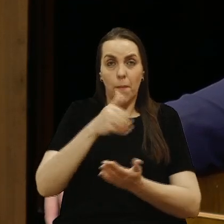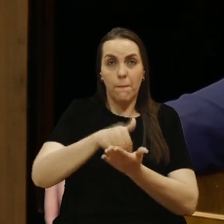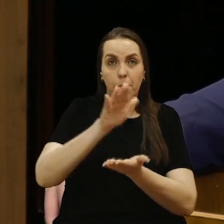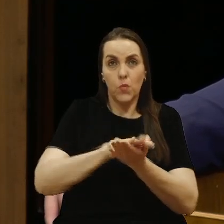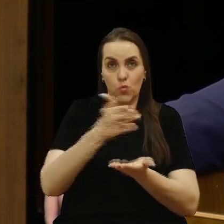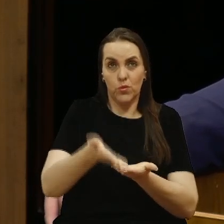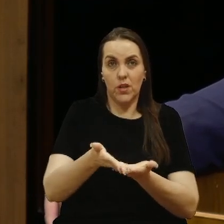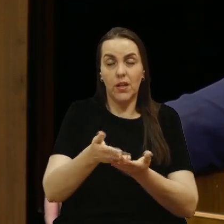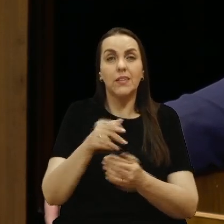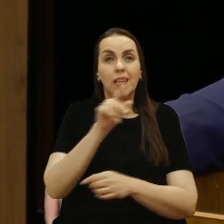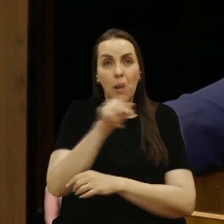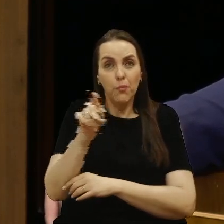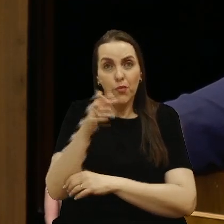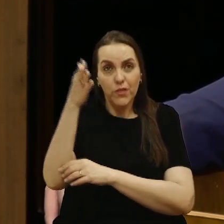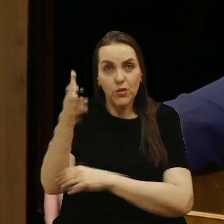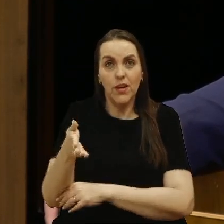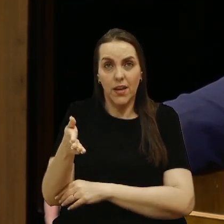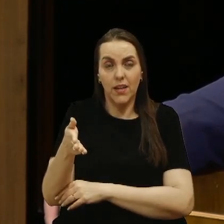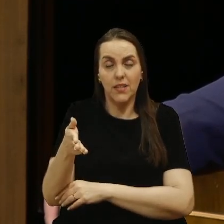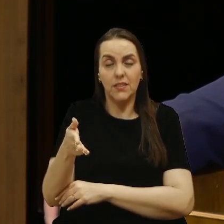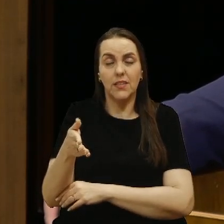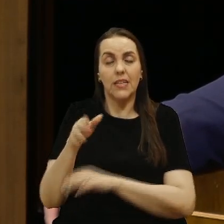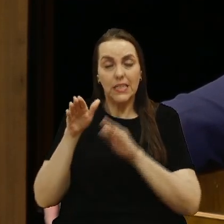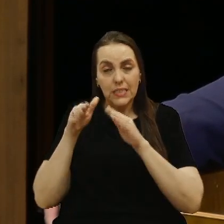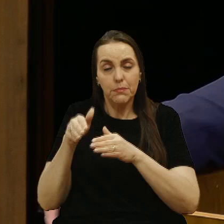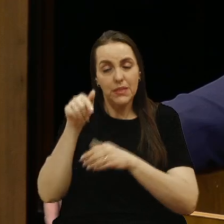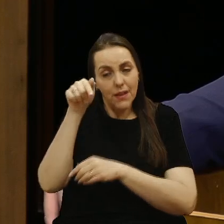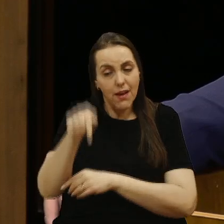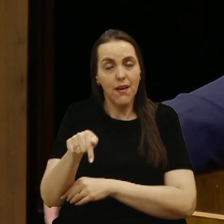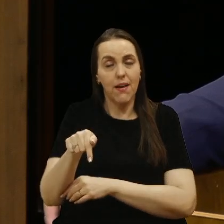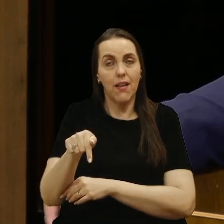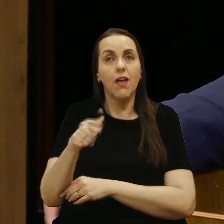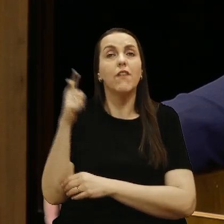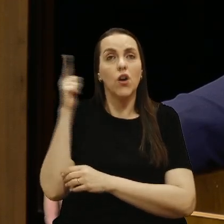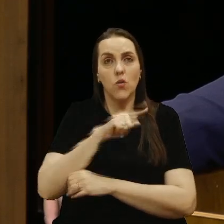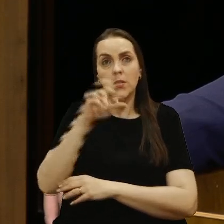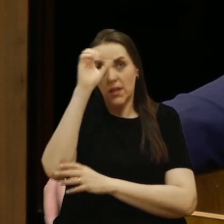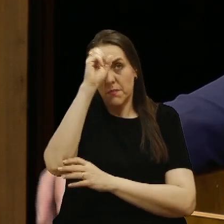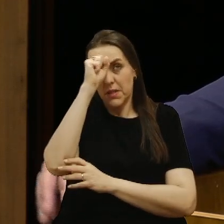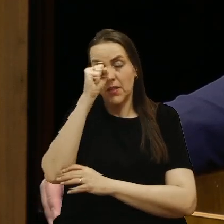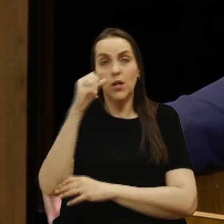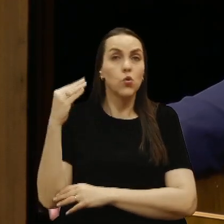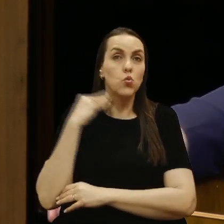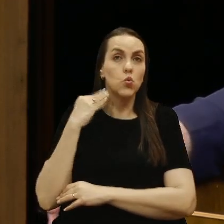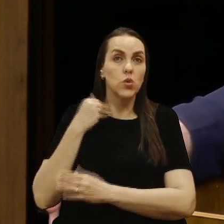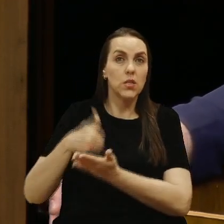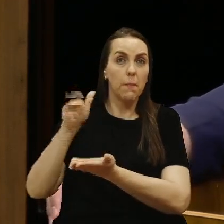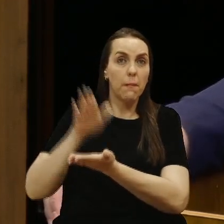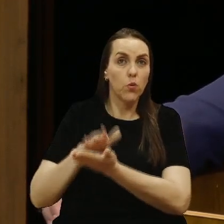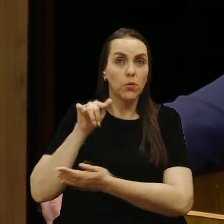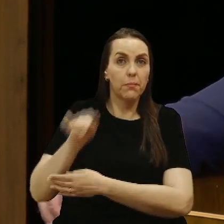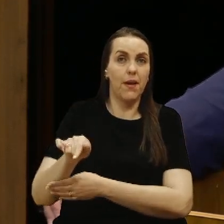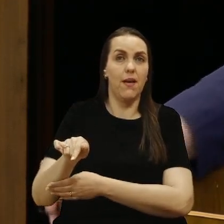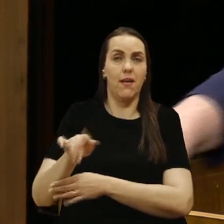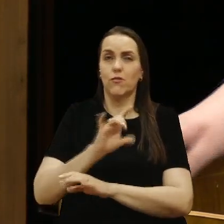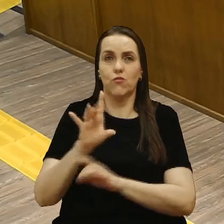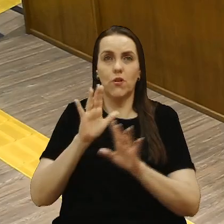desta professora em específico, ela vai conseguir aprender só se o juiz arbitrar uma multa lá para ela. Era isso, colegas. Muito obrigado. Bom dia a todos.